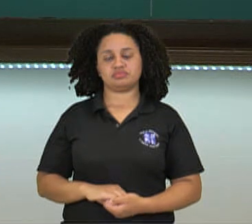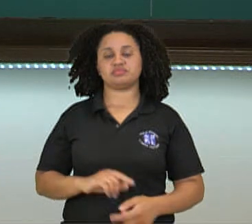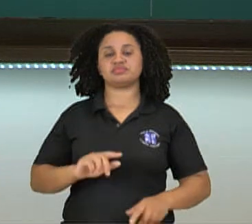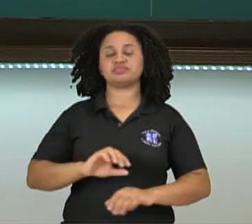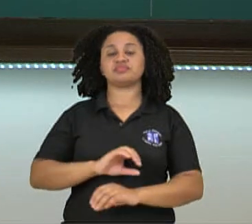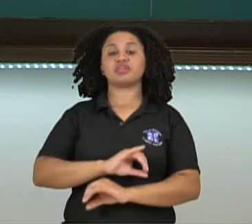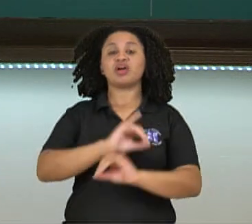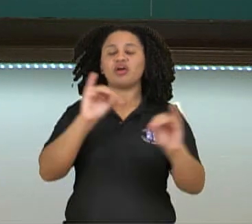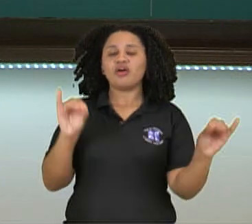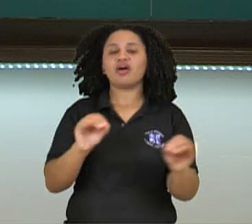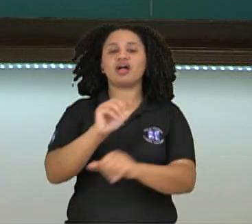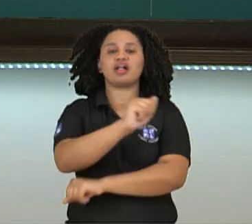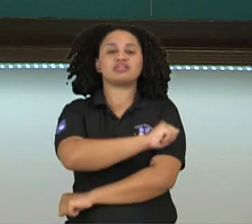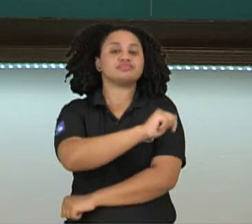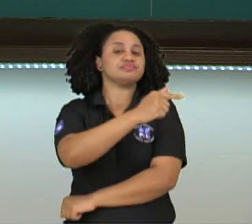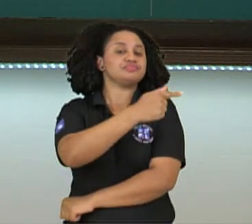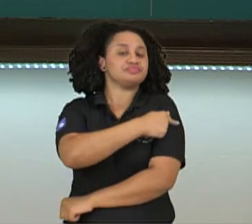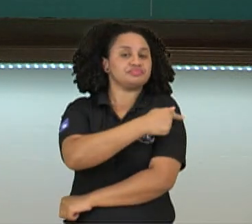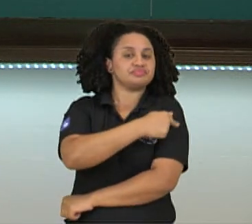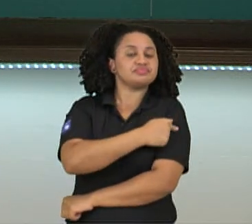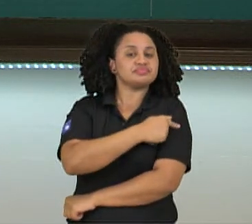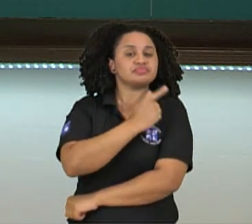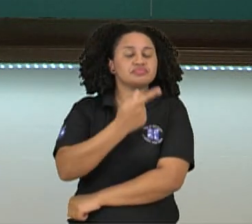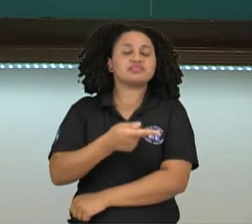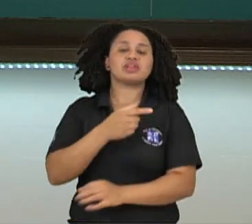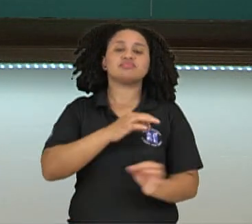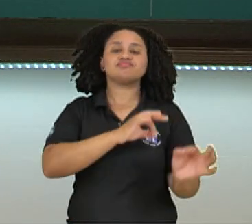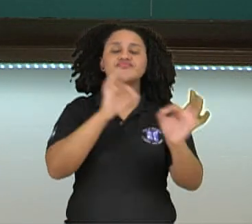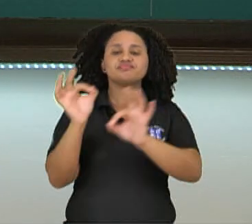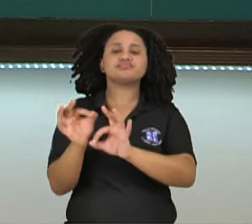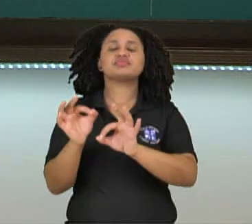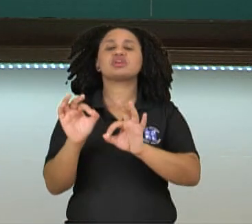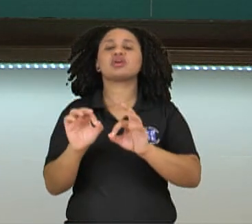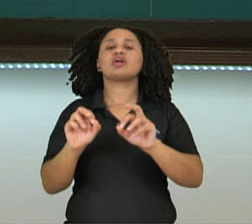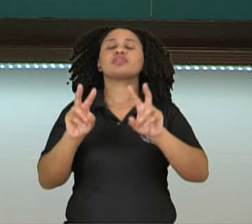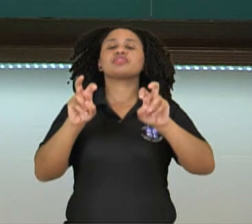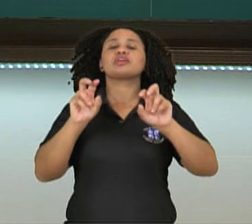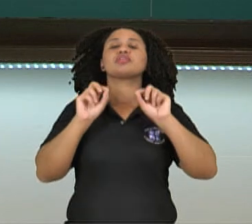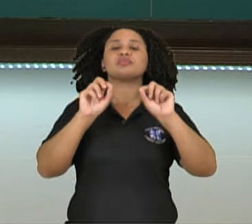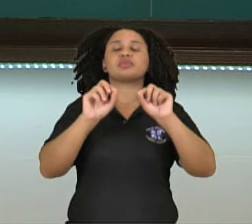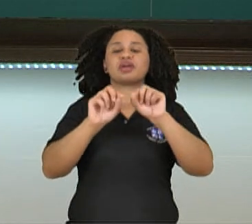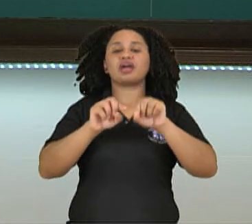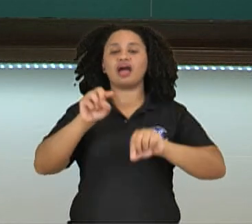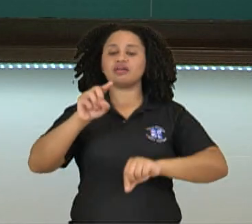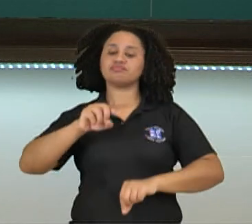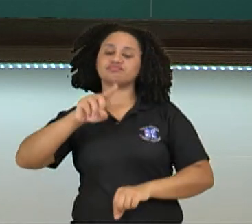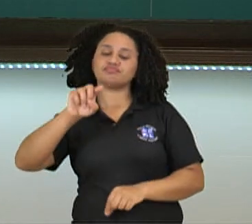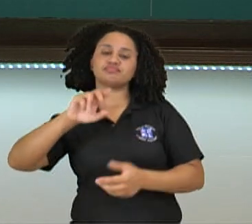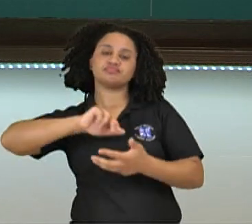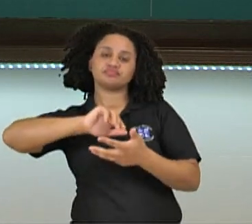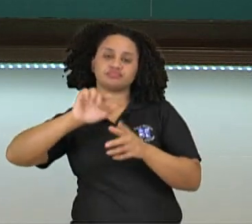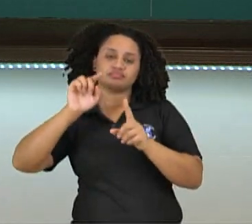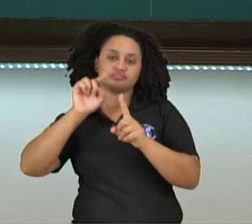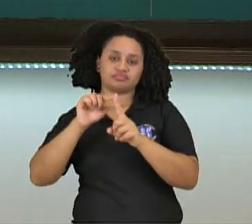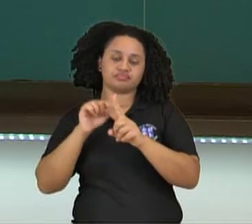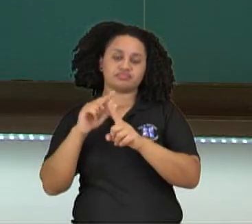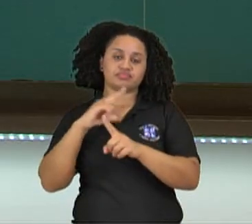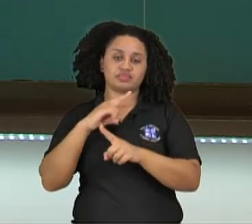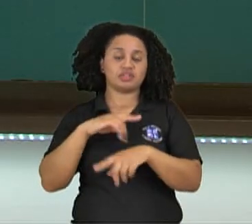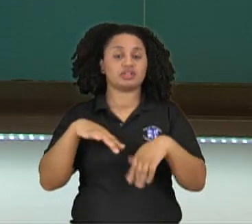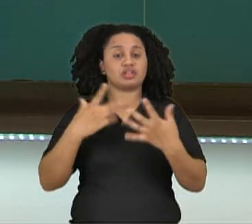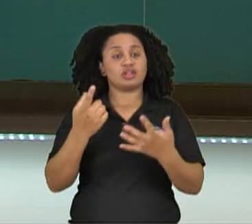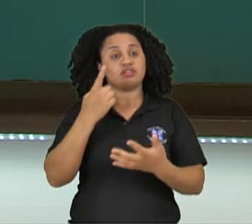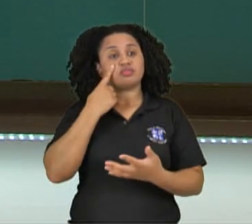Olá, estudantes do 7º ano. Neste vídeo, vamos falar sobre acentuação gráfica. Então, vamos ver aqui quais são